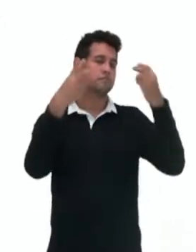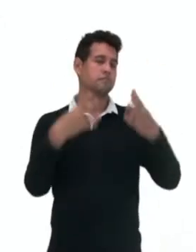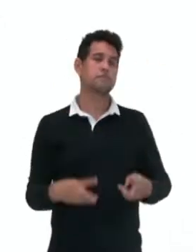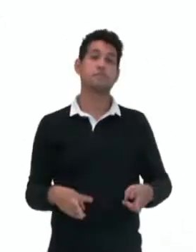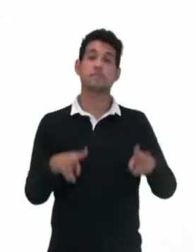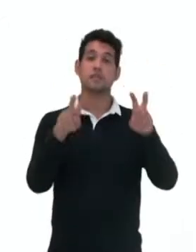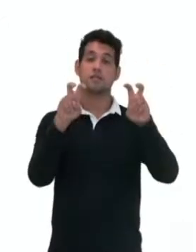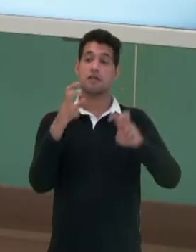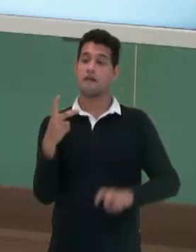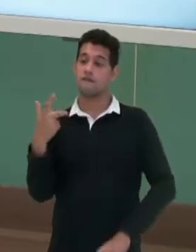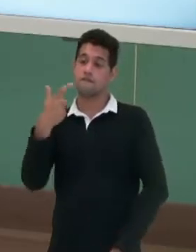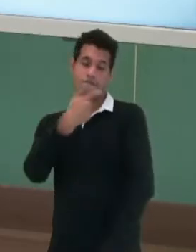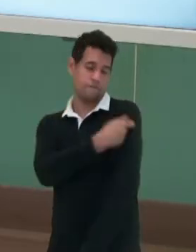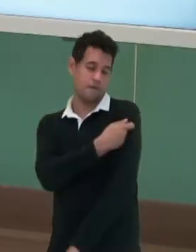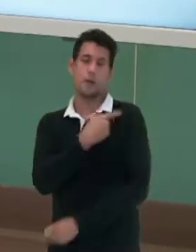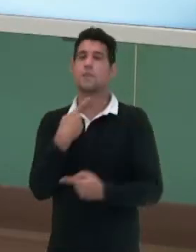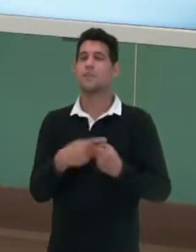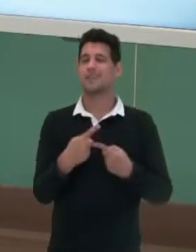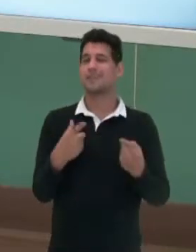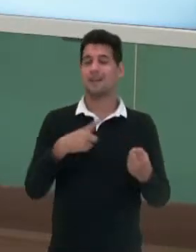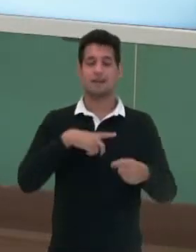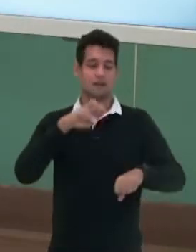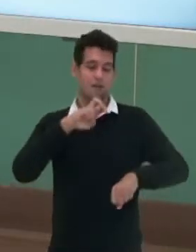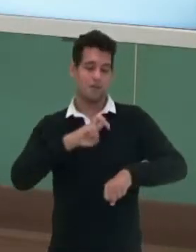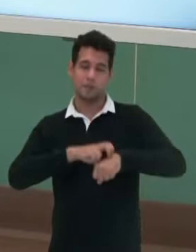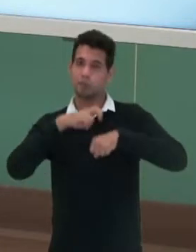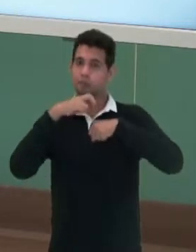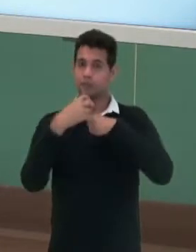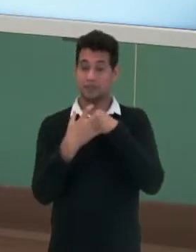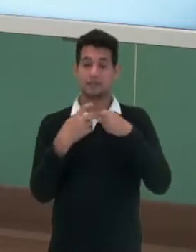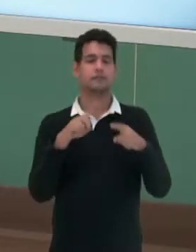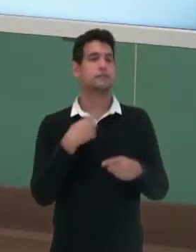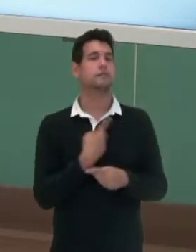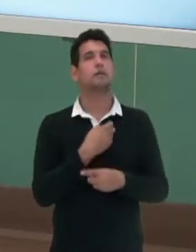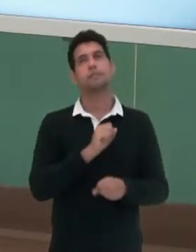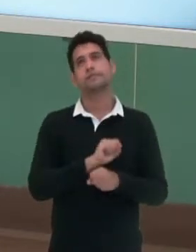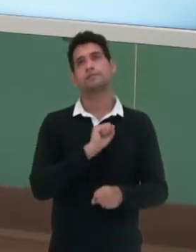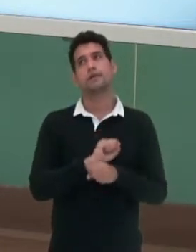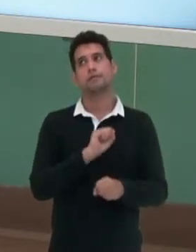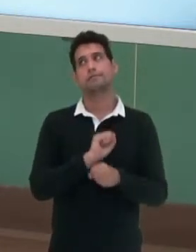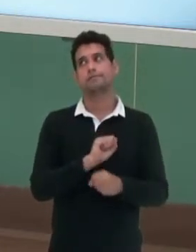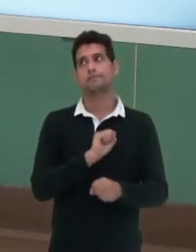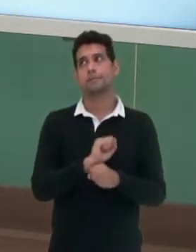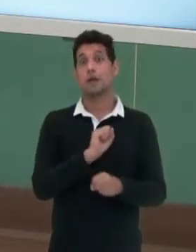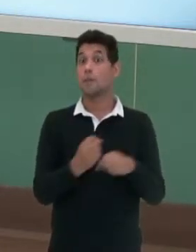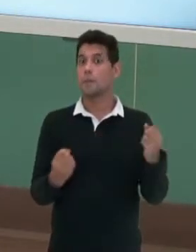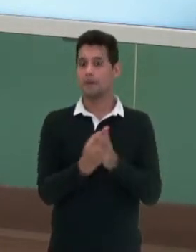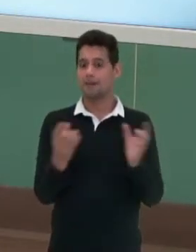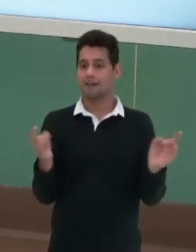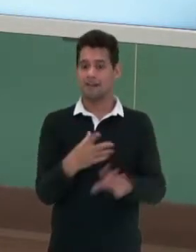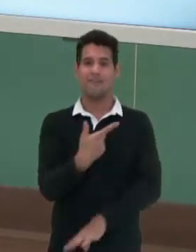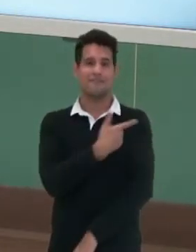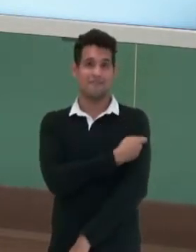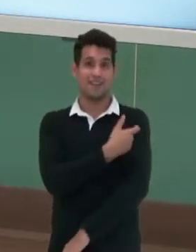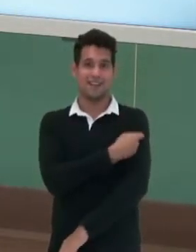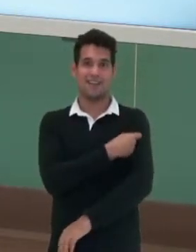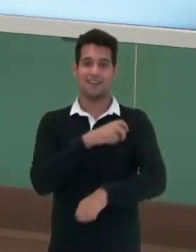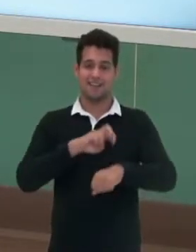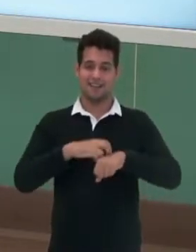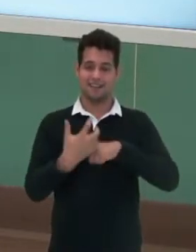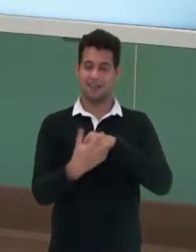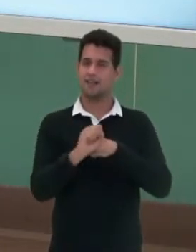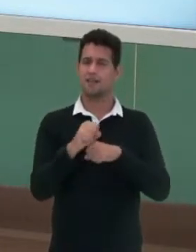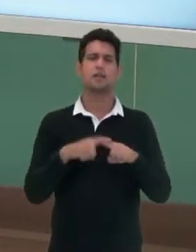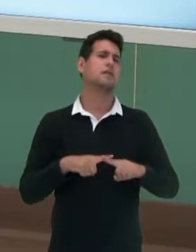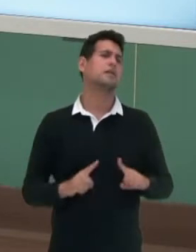né? Porque nós estamos no meio dessa pandemia e ficamos aguardando ansiosamente essa vacina do Covid.